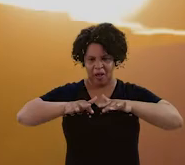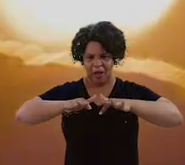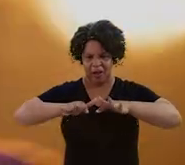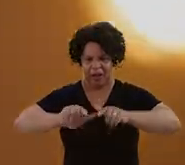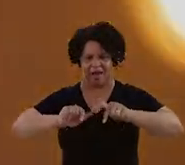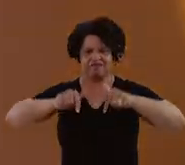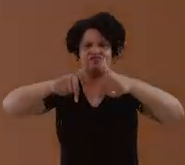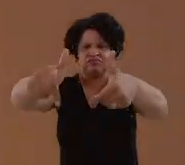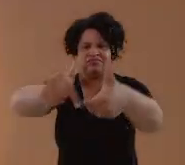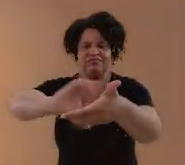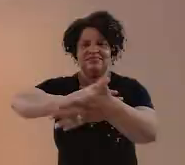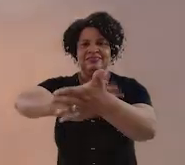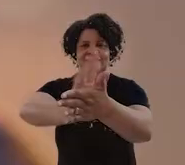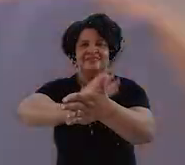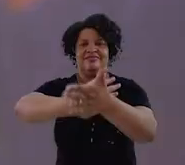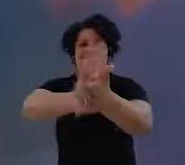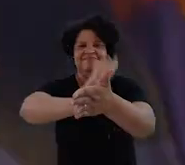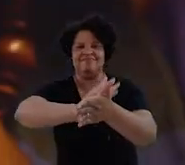Meu bonde bagaça, te amassa.